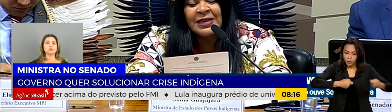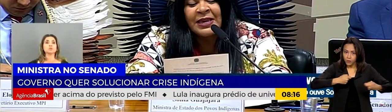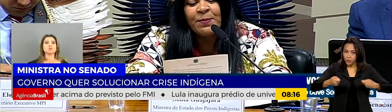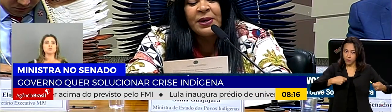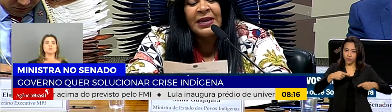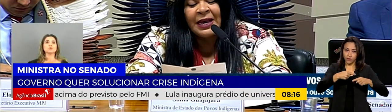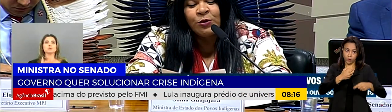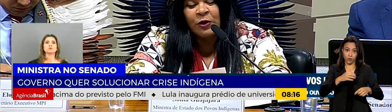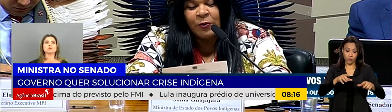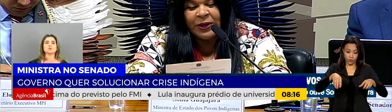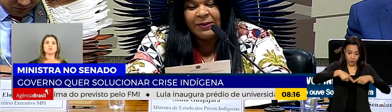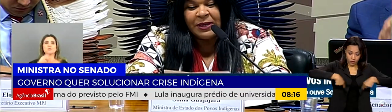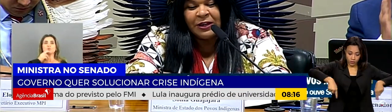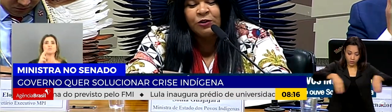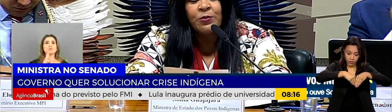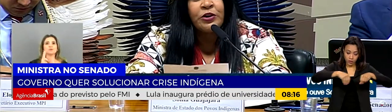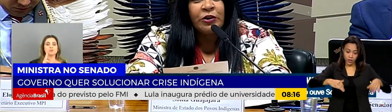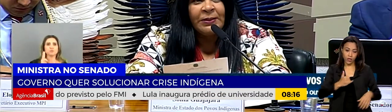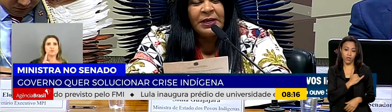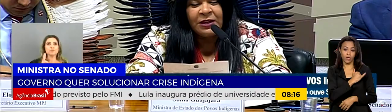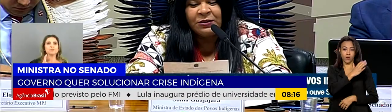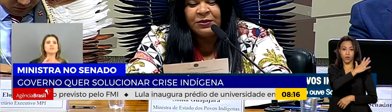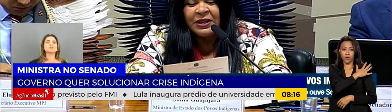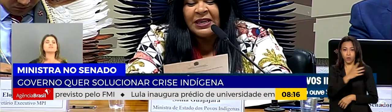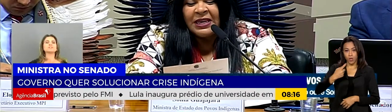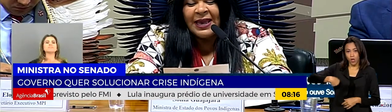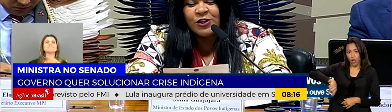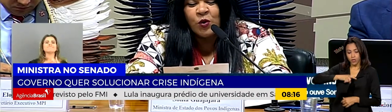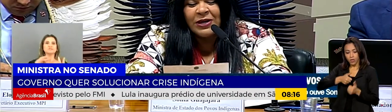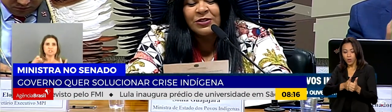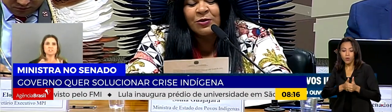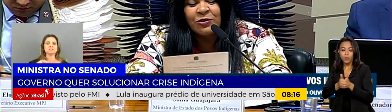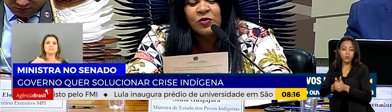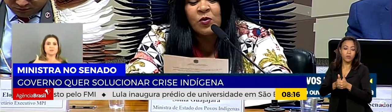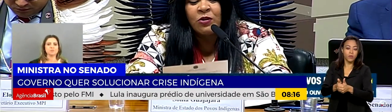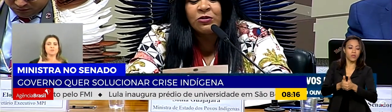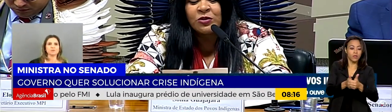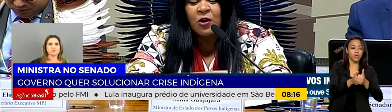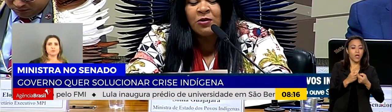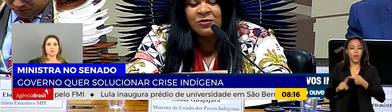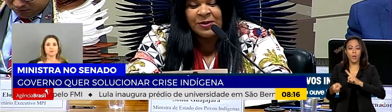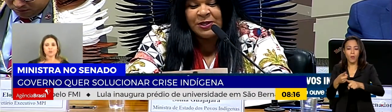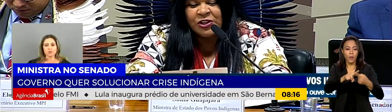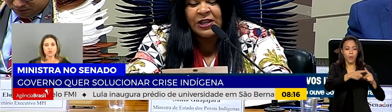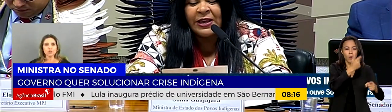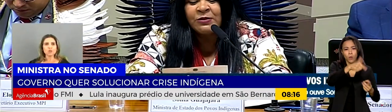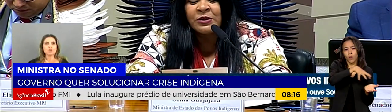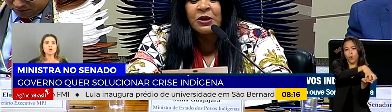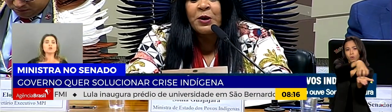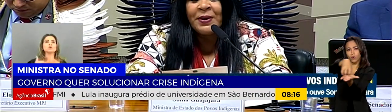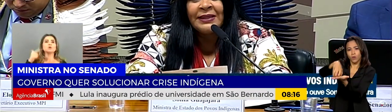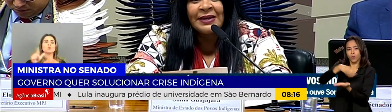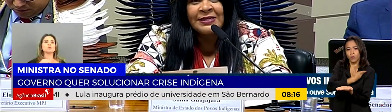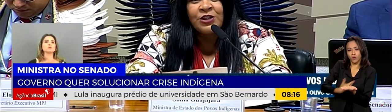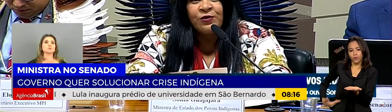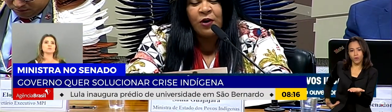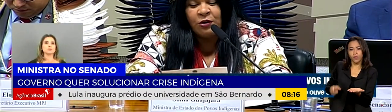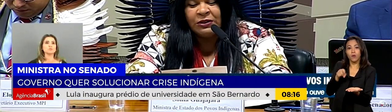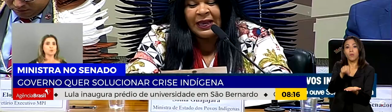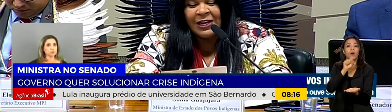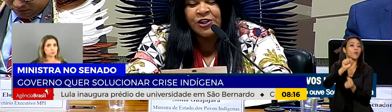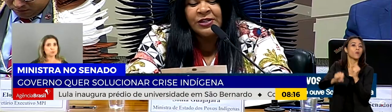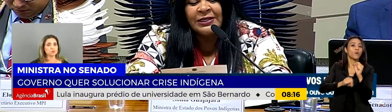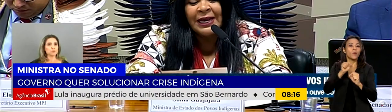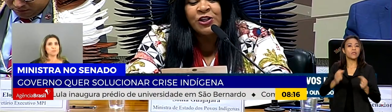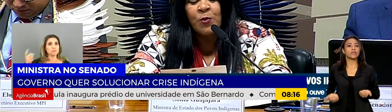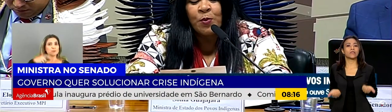Indígenas segue empenhado no acompanhamento, monitoramento e articulações com outros órgãos e ministérios para trazer de volta